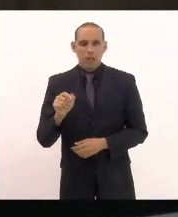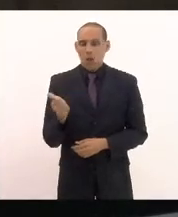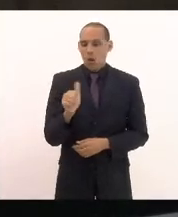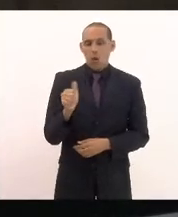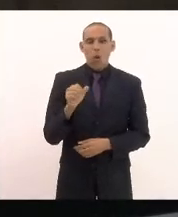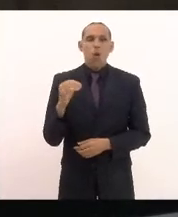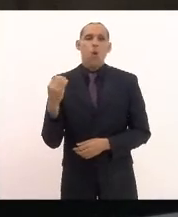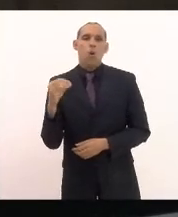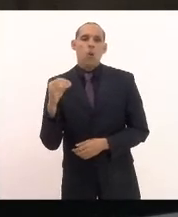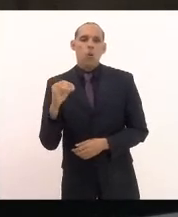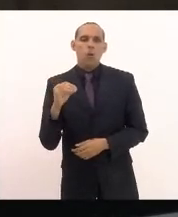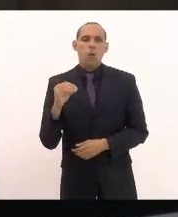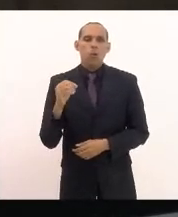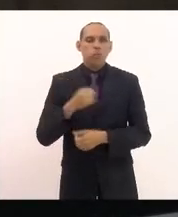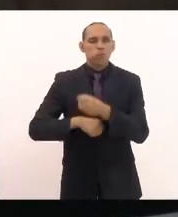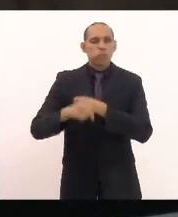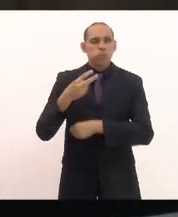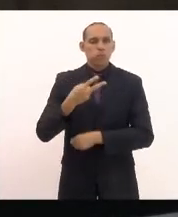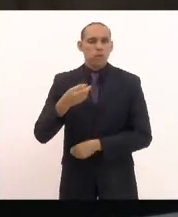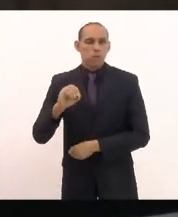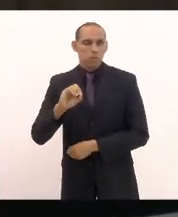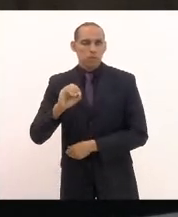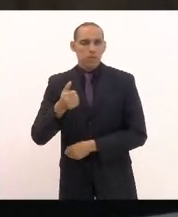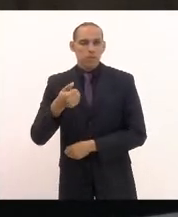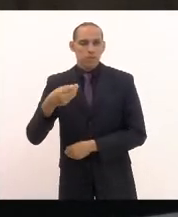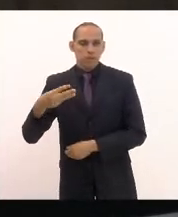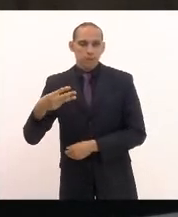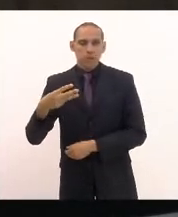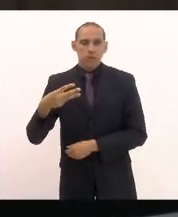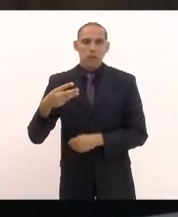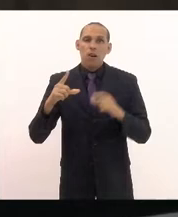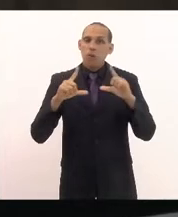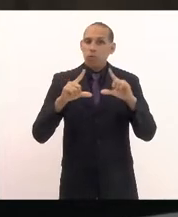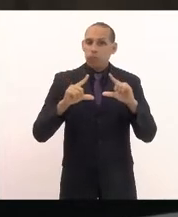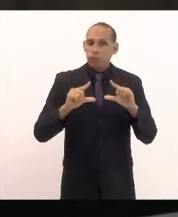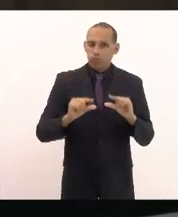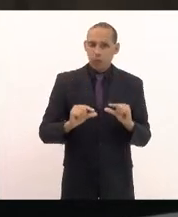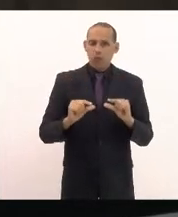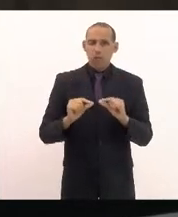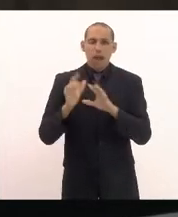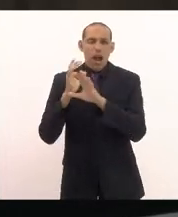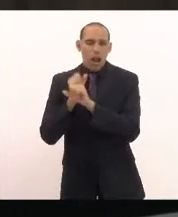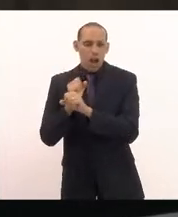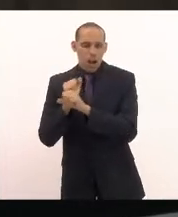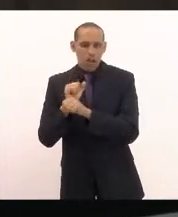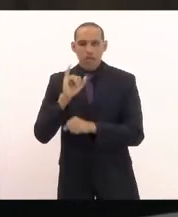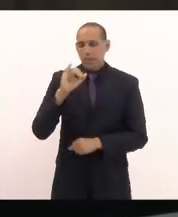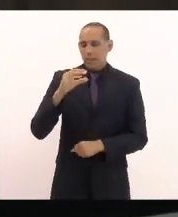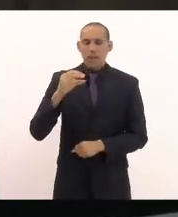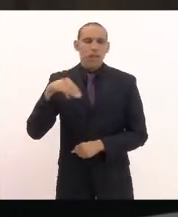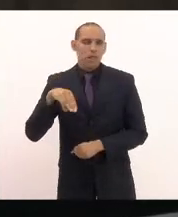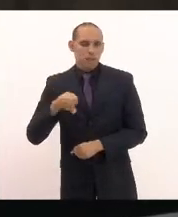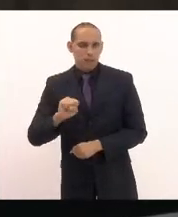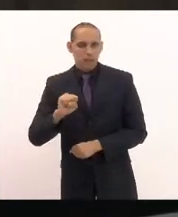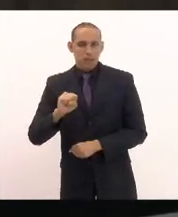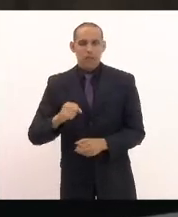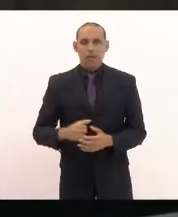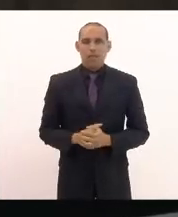de outubro de 2013, que concede redução da base de cálculo do ICMS